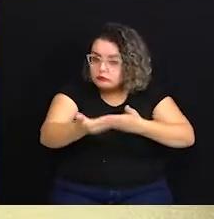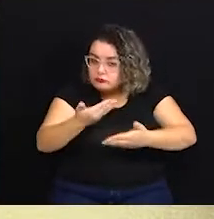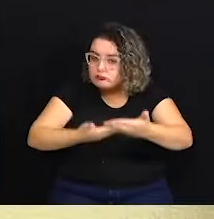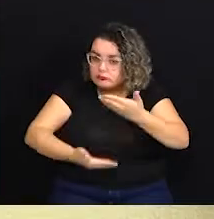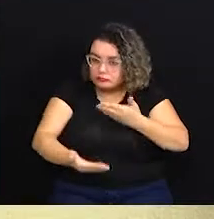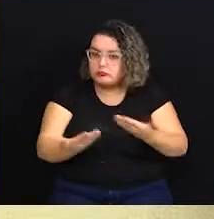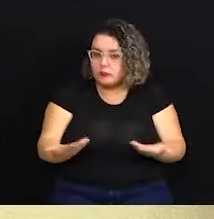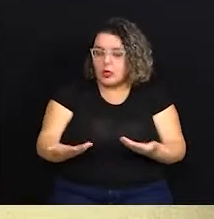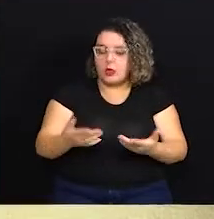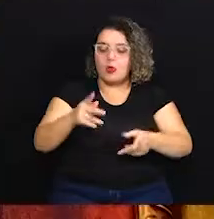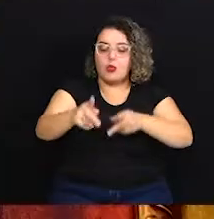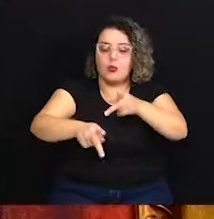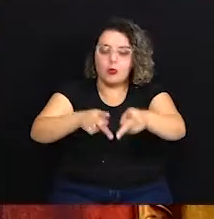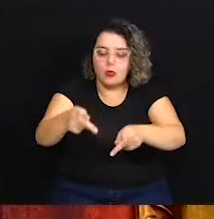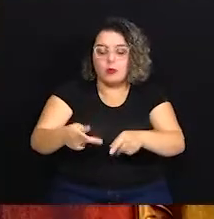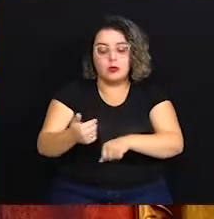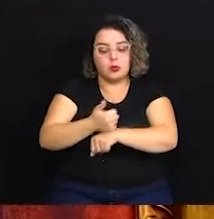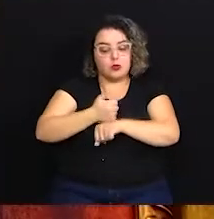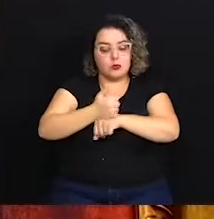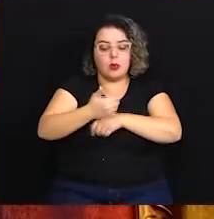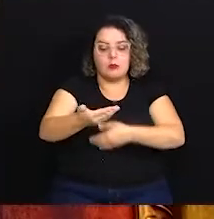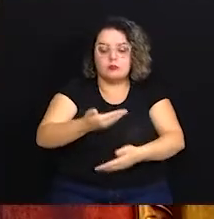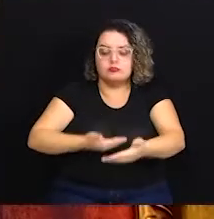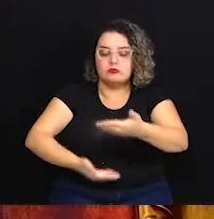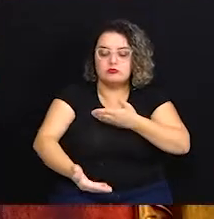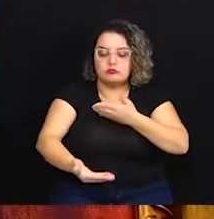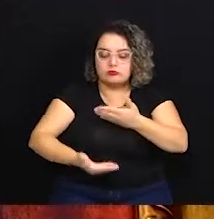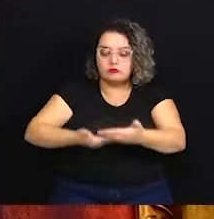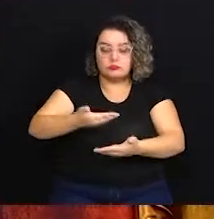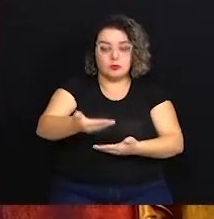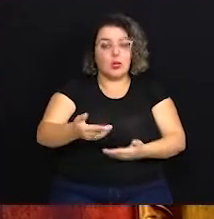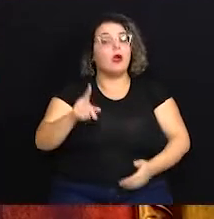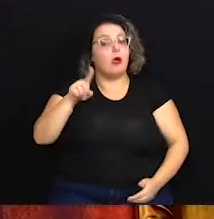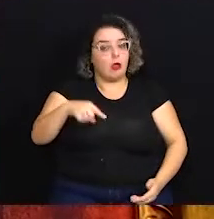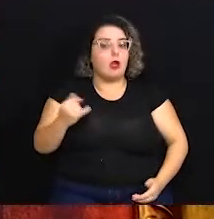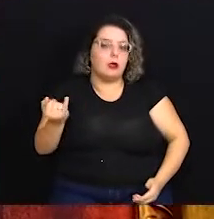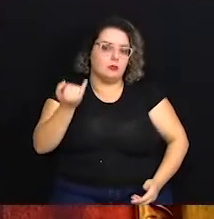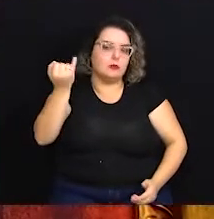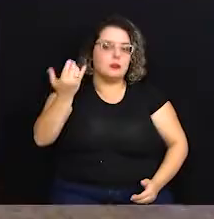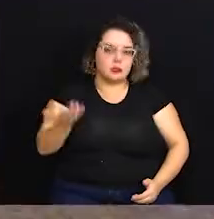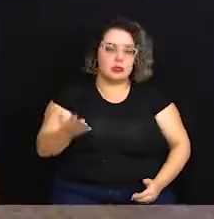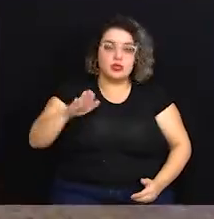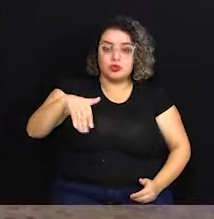o público, né, com a exposição. Então, isso é importante.